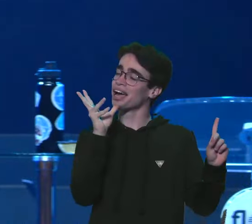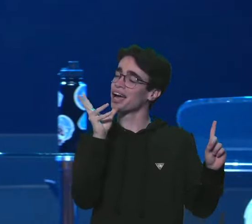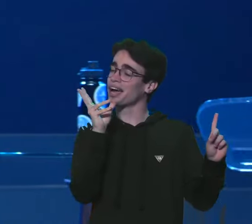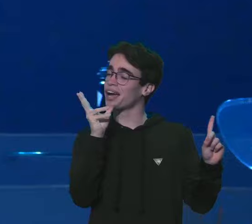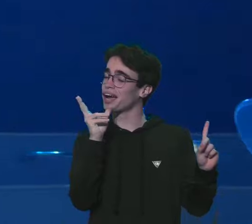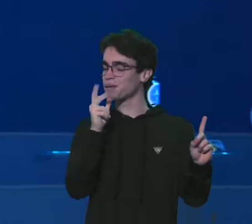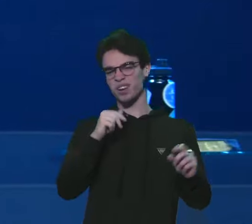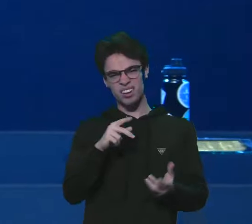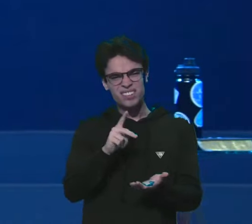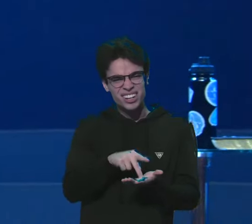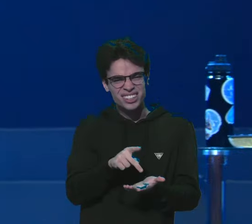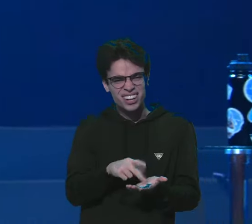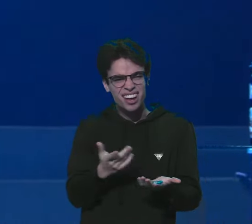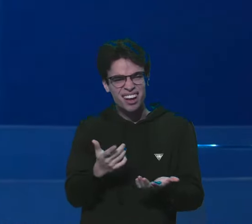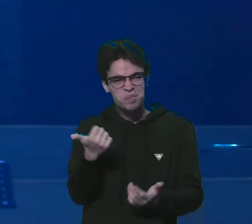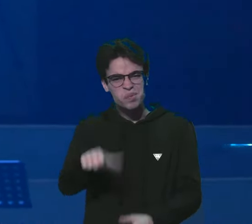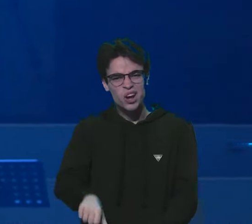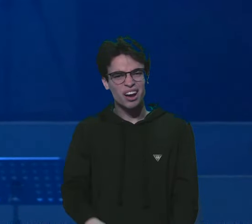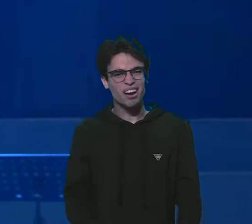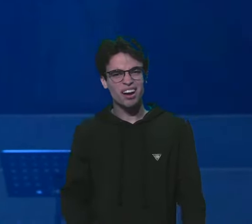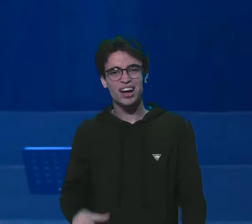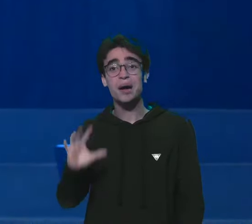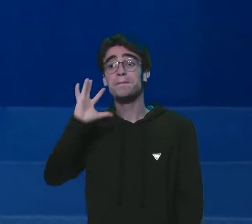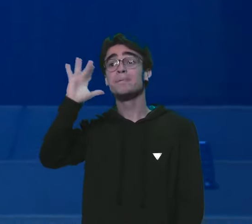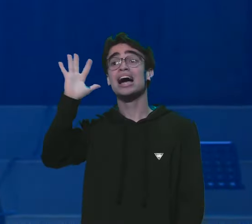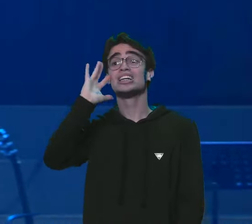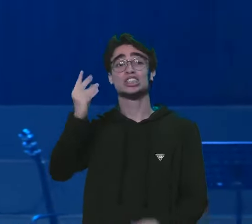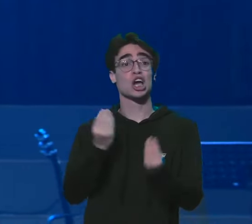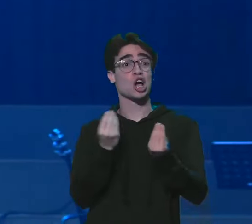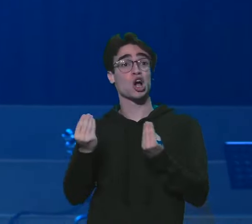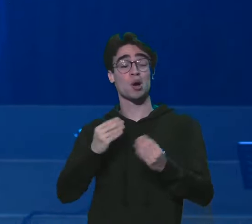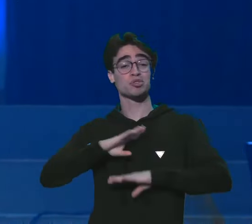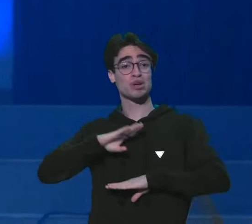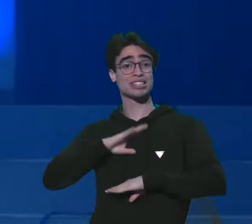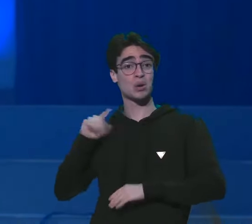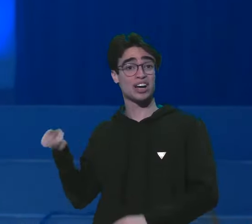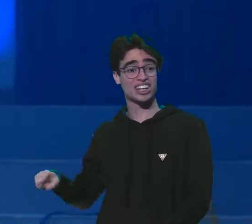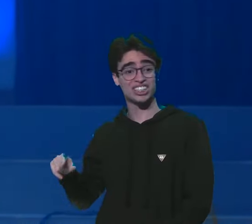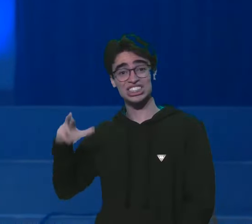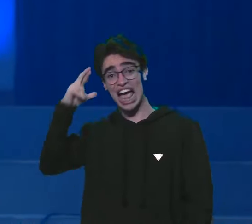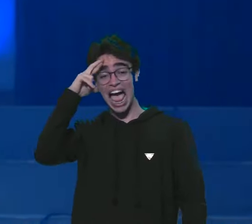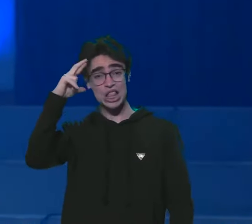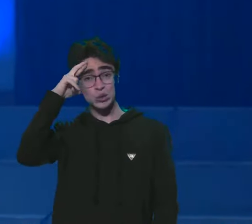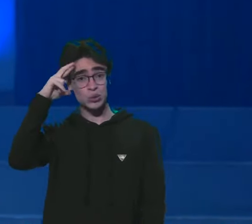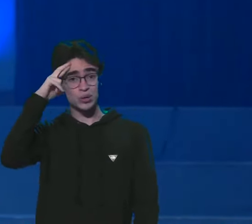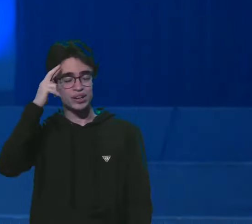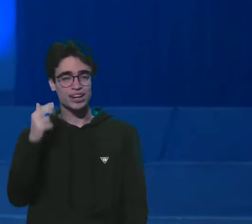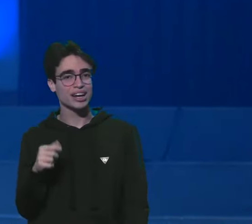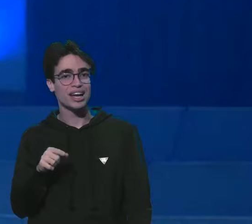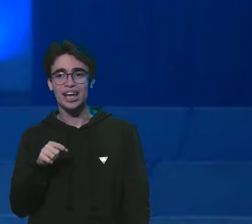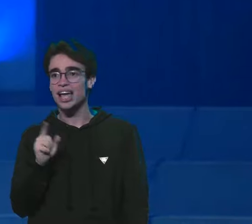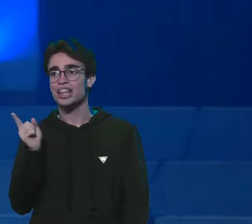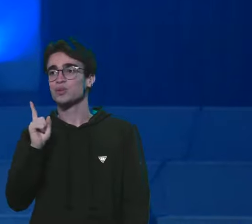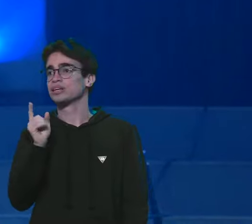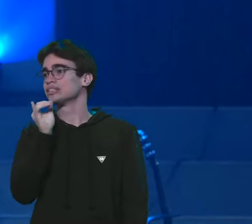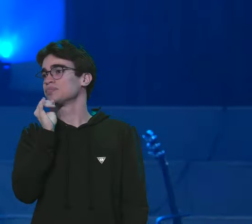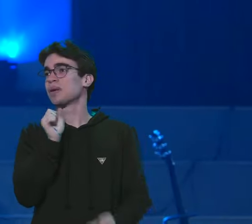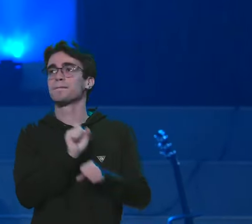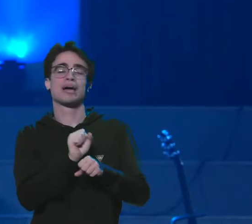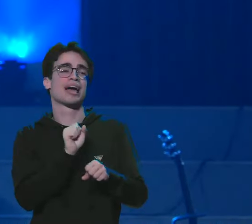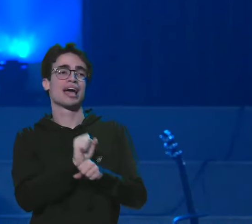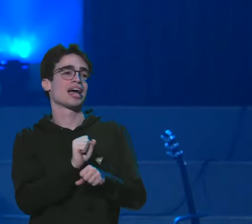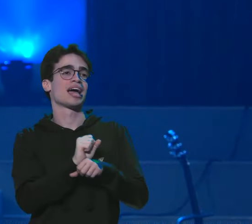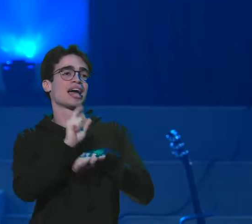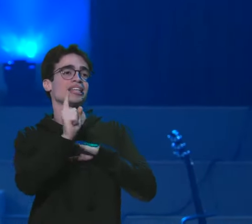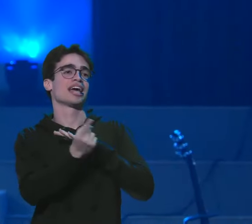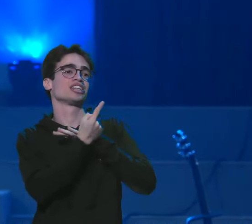não é? Você imagina só a situação de Jairo? Ele não estava esperando para ser atendido quando